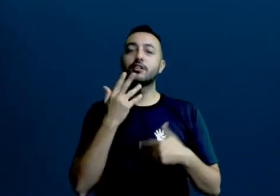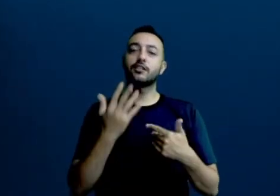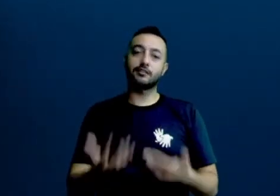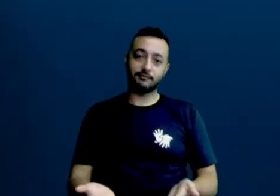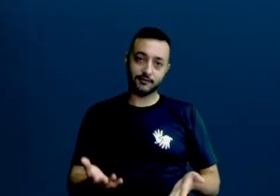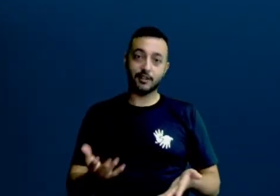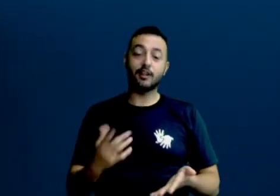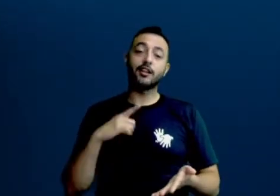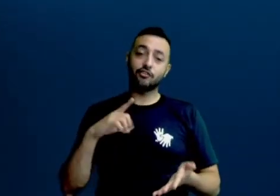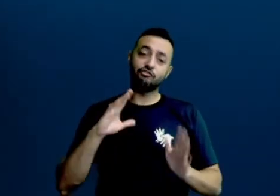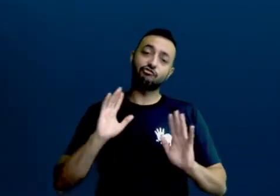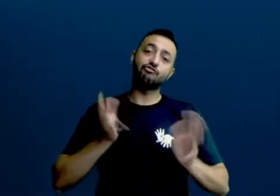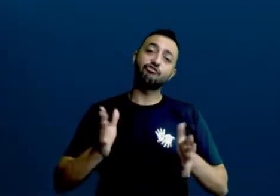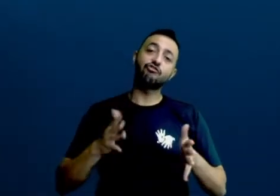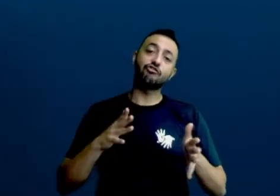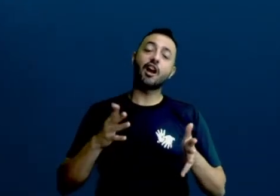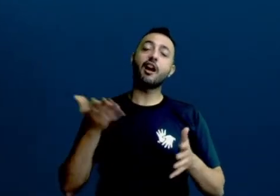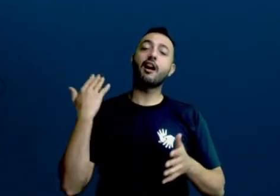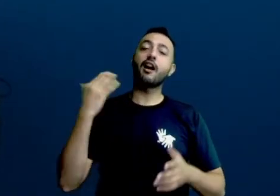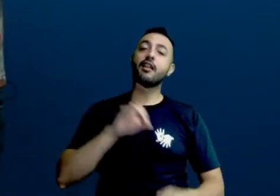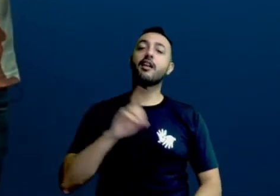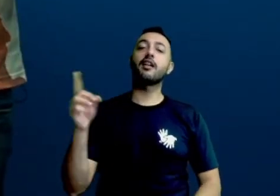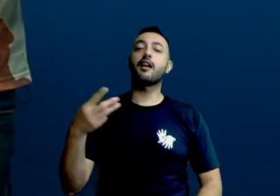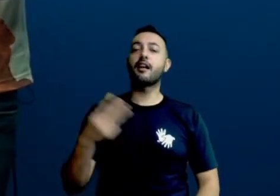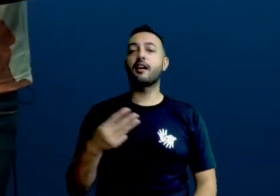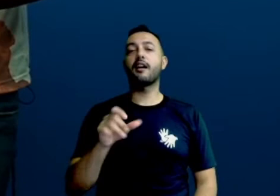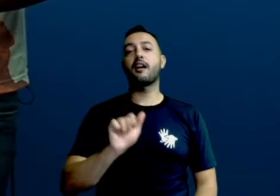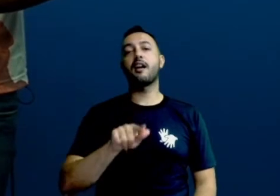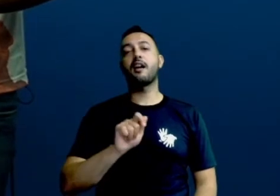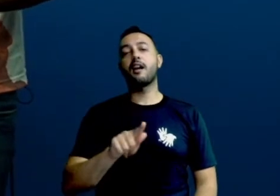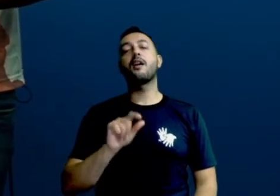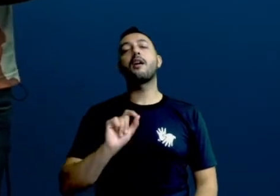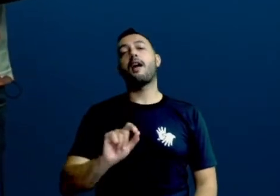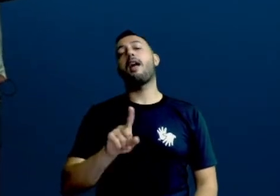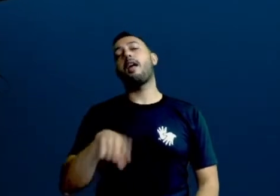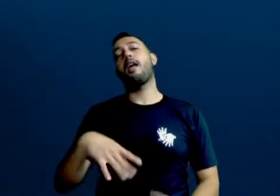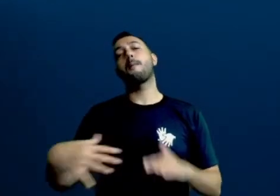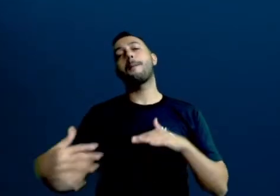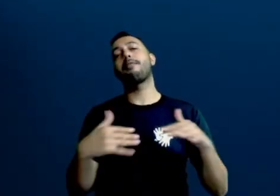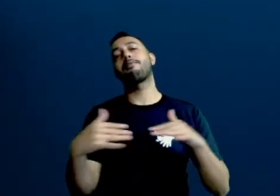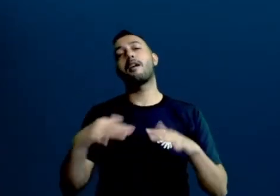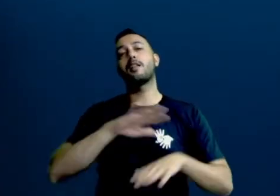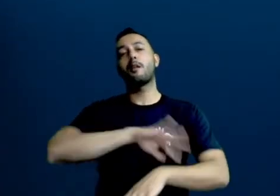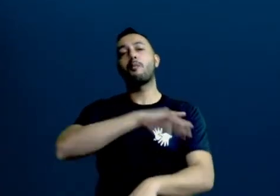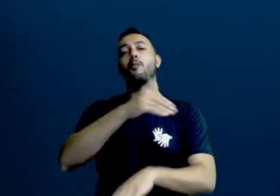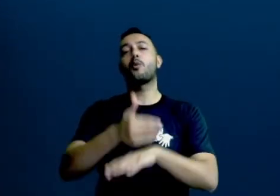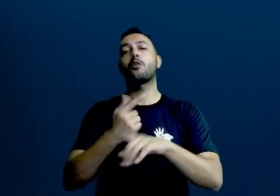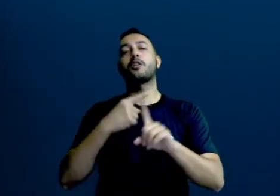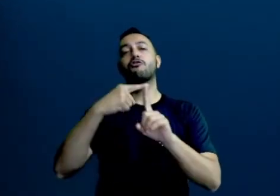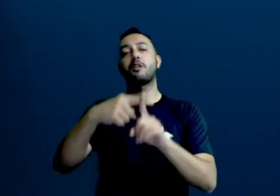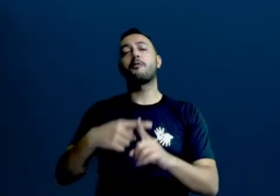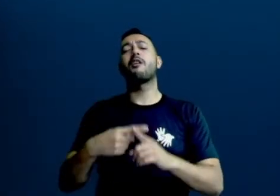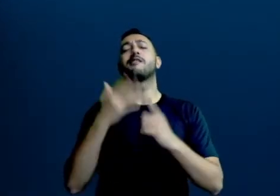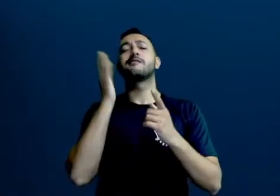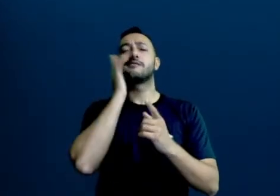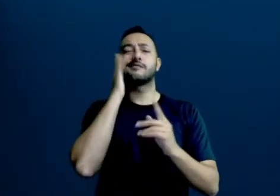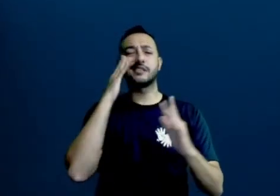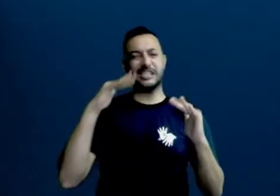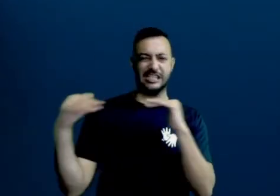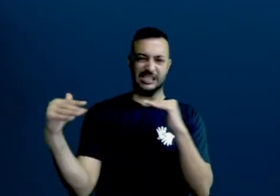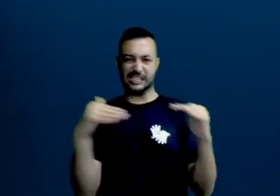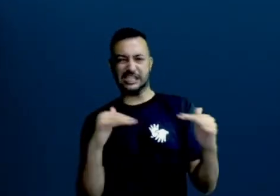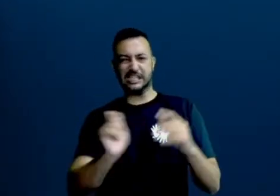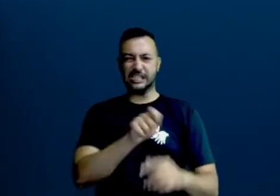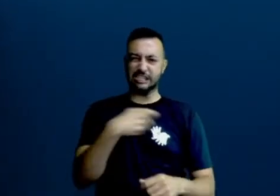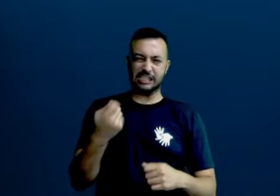Antão né que nós vivenciamos agora no último dia três de agosto que trata sobre a batalha do Monte das Tabocas e como nós sabemos que houve um embate